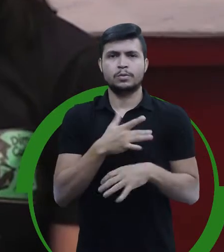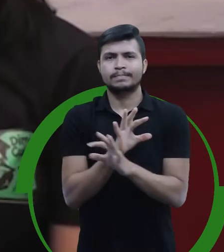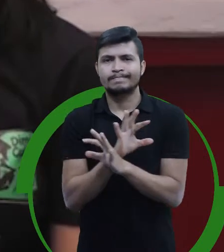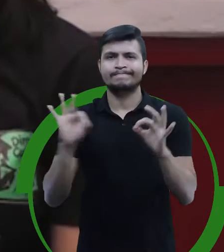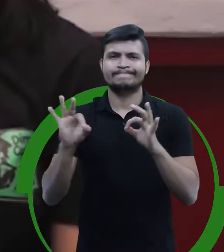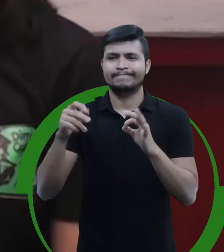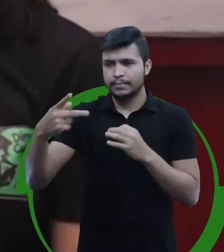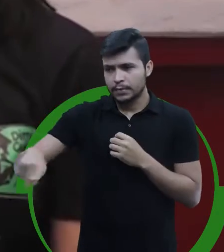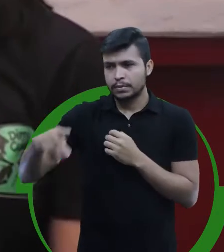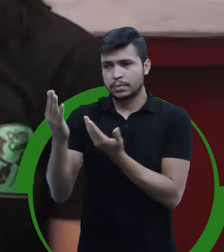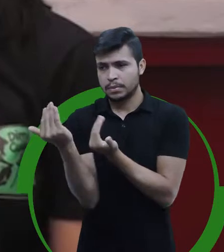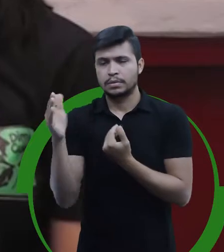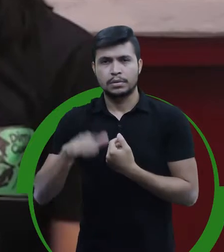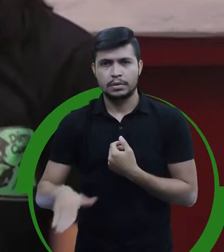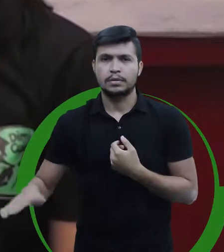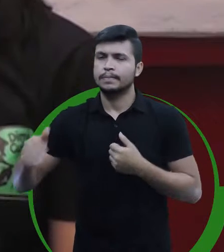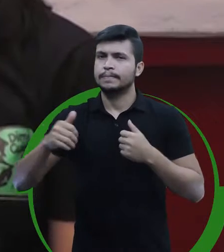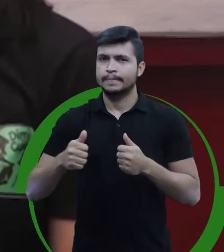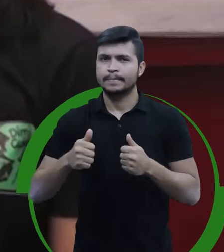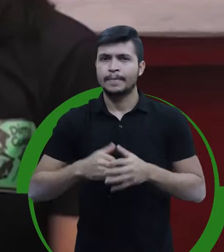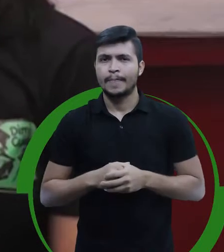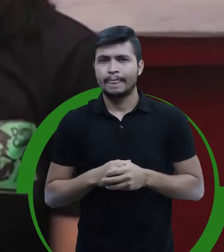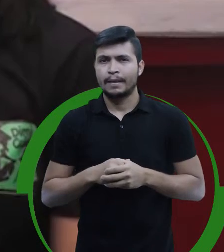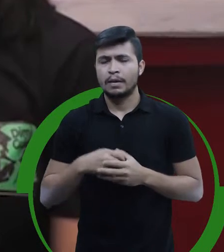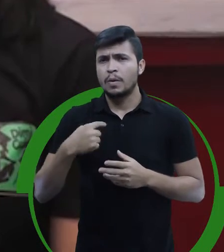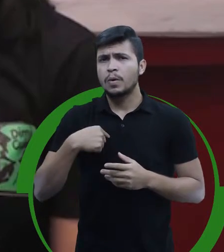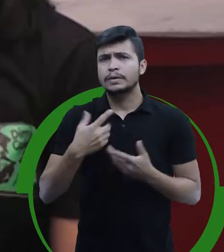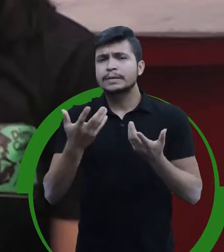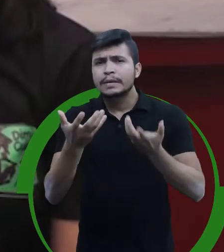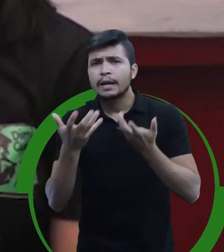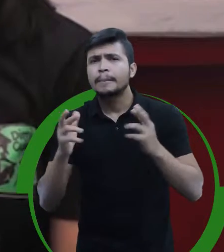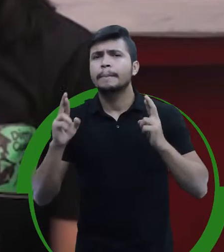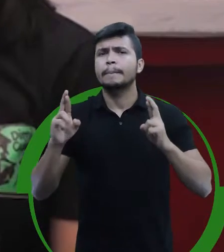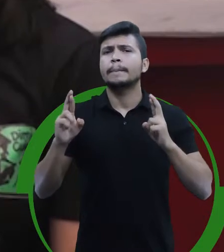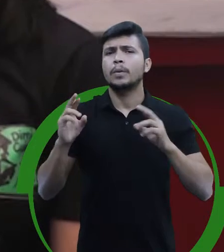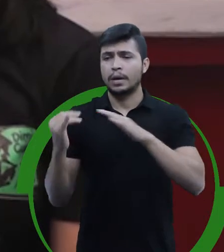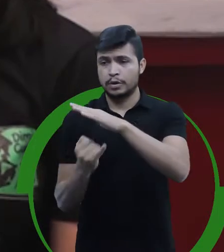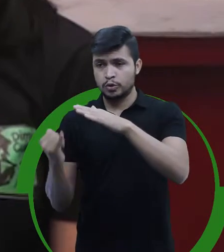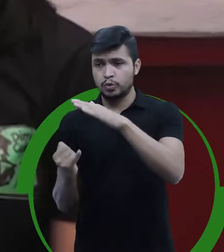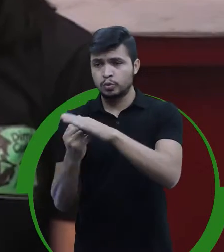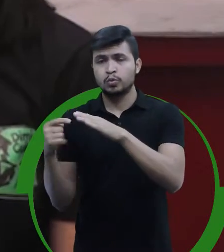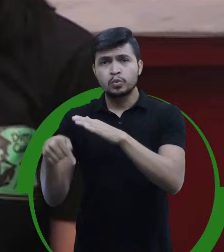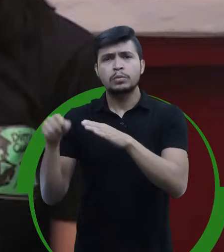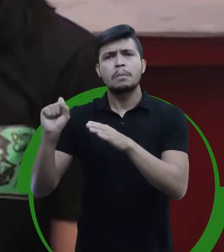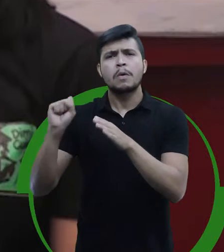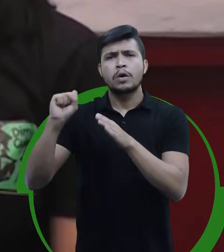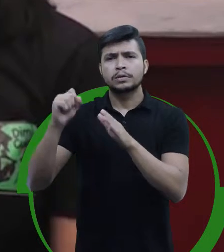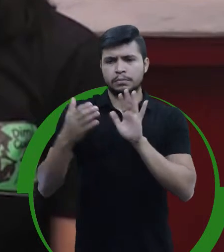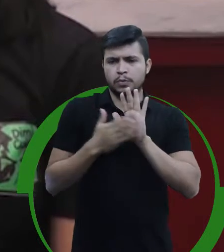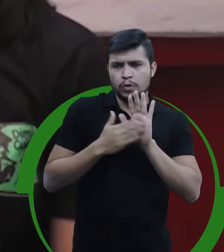saúde e a integridade da criança e do adolescente. A gente espera que o Instituto de Me Cuida possa